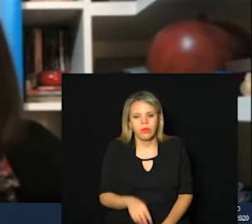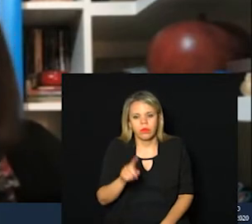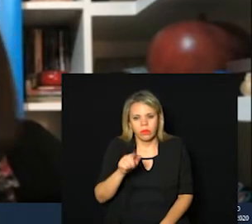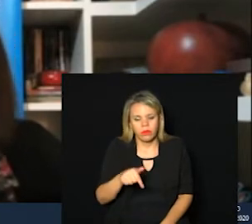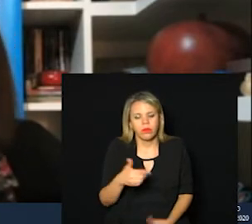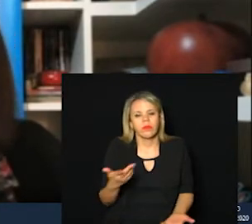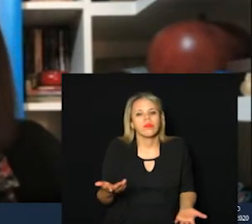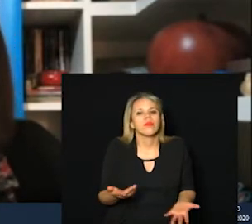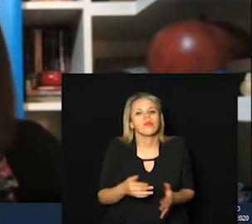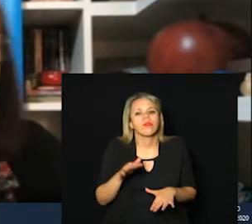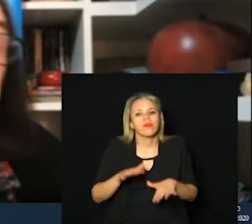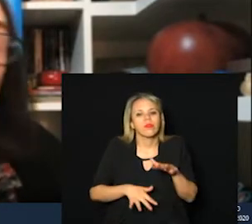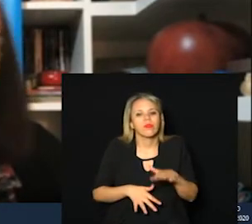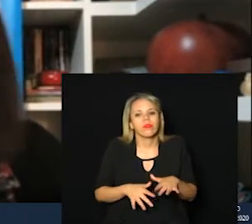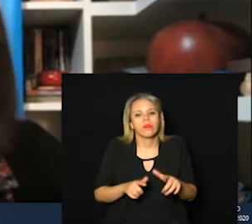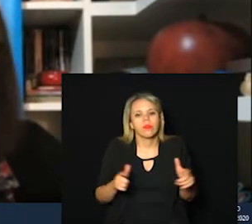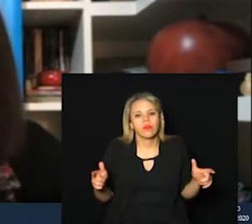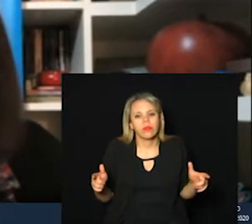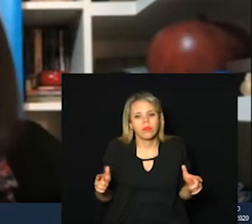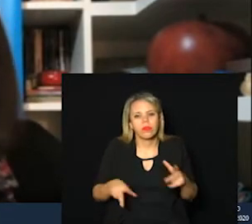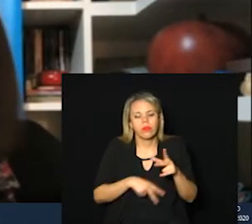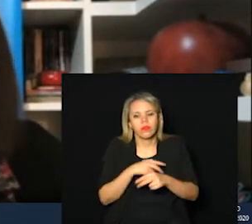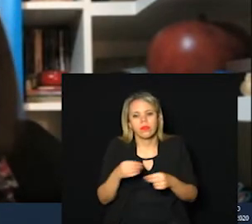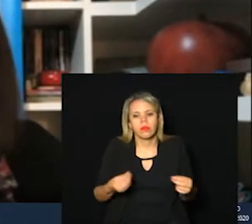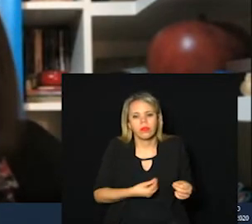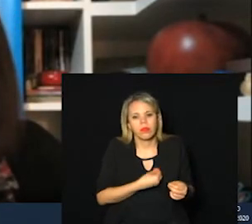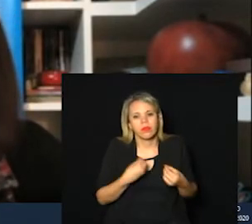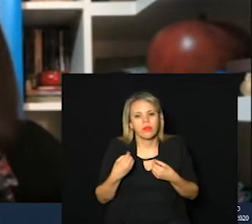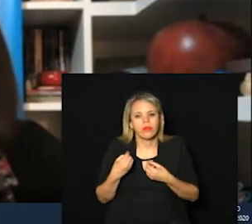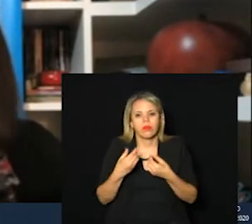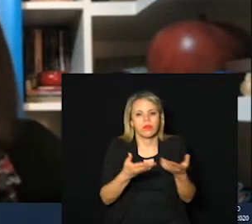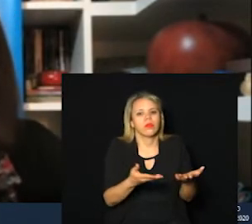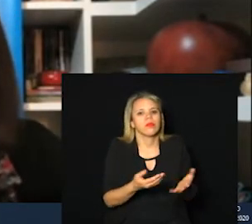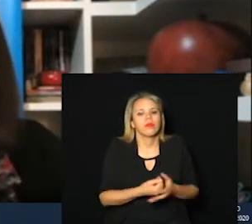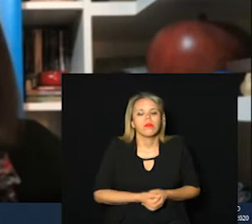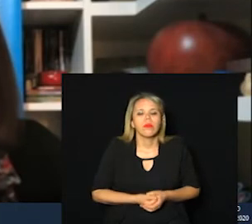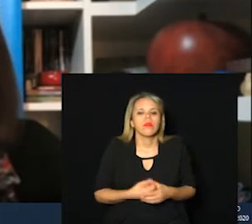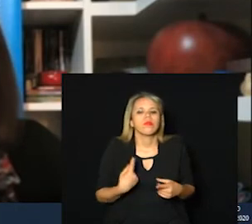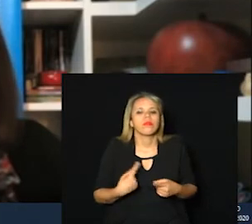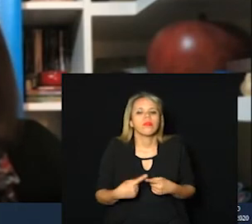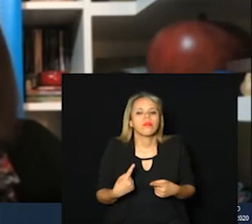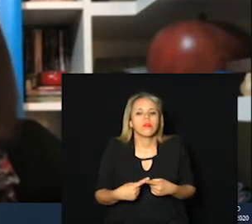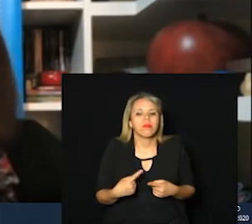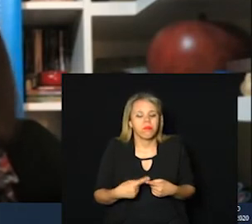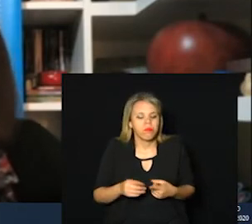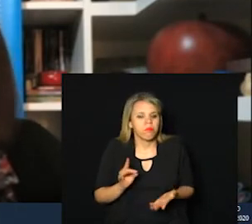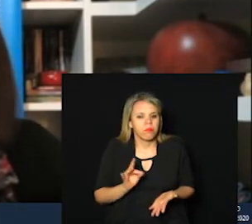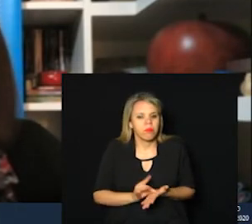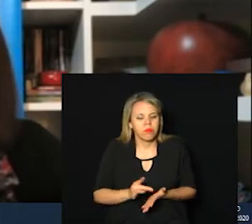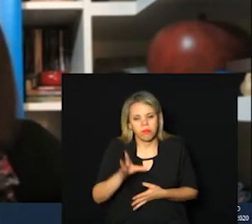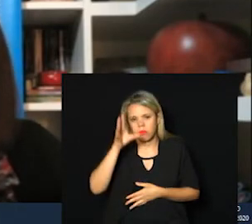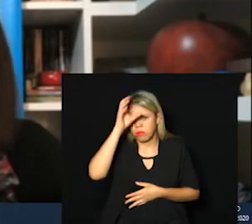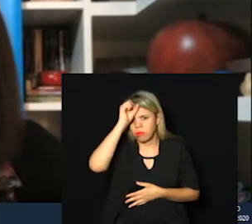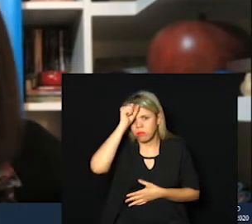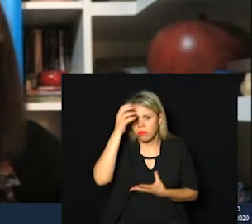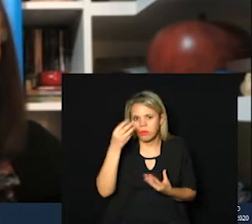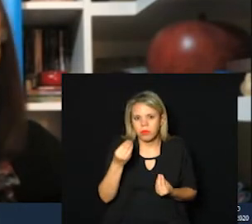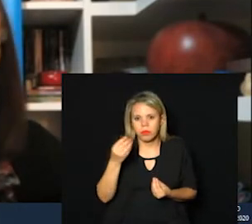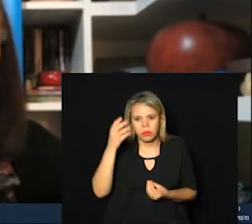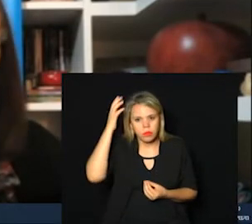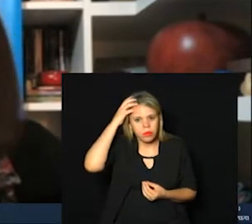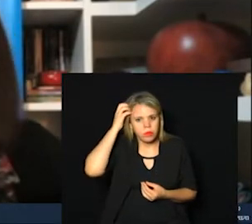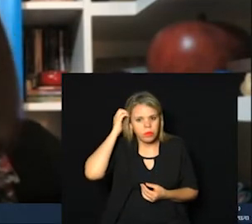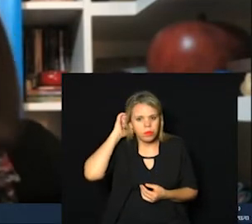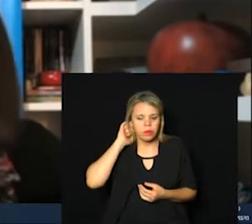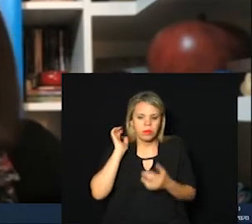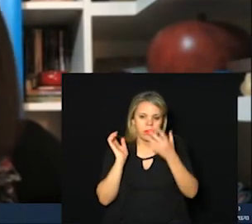talvez, um dos maiores presentes que a vida me deu, porque eu realmente aprendi muito e